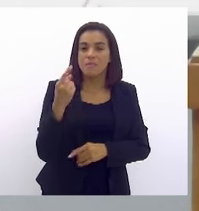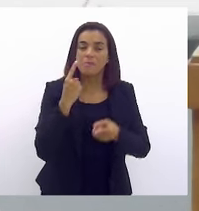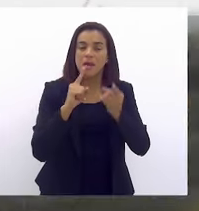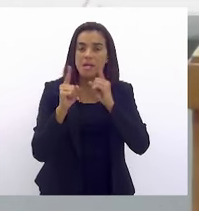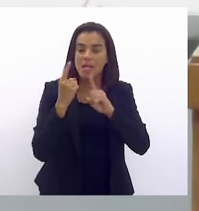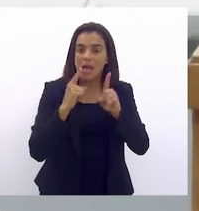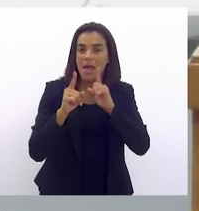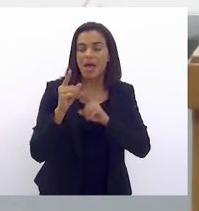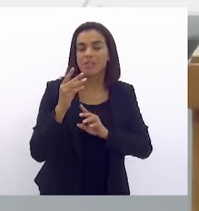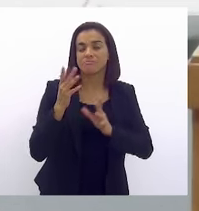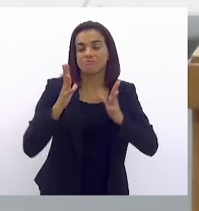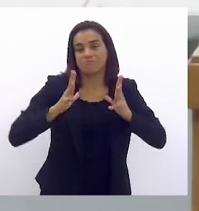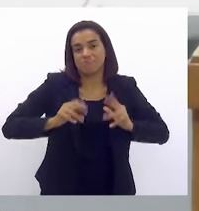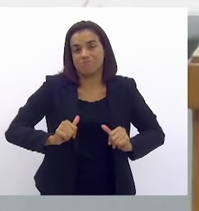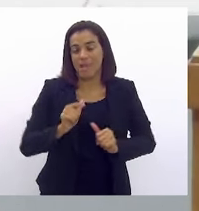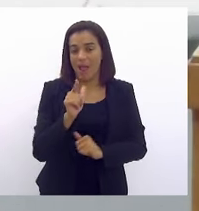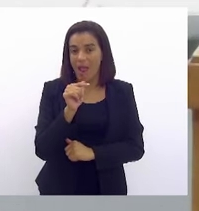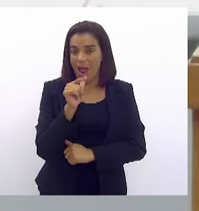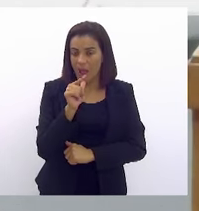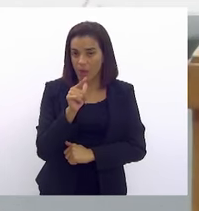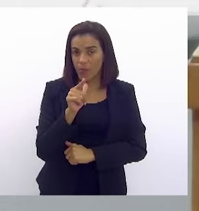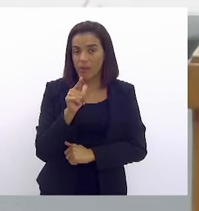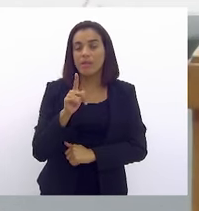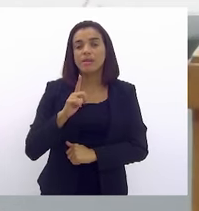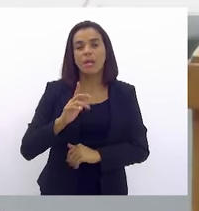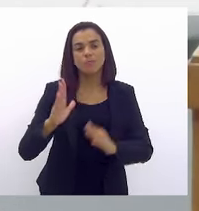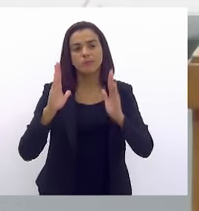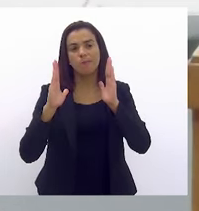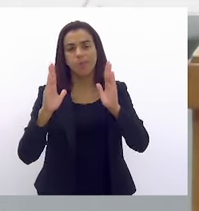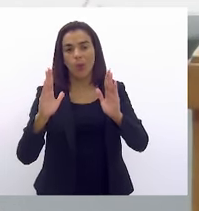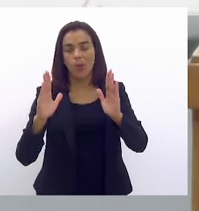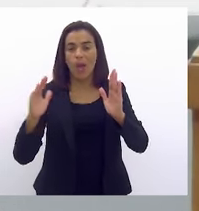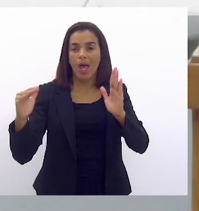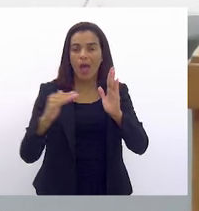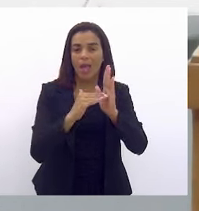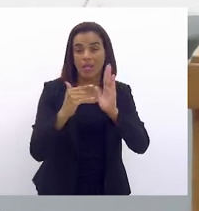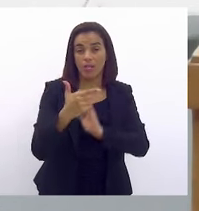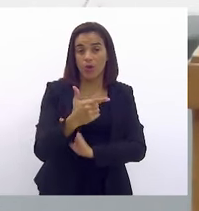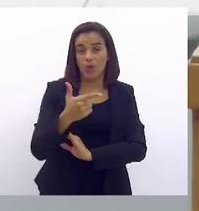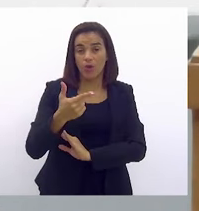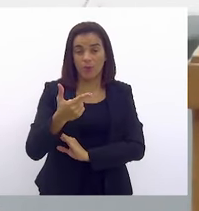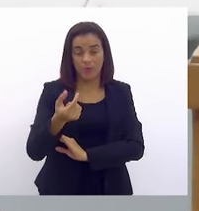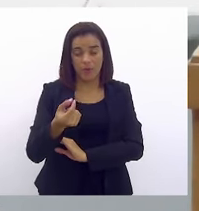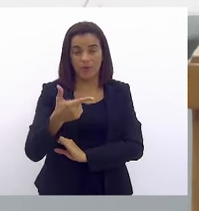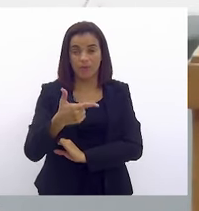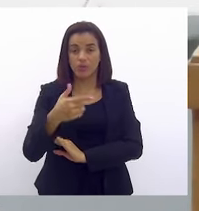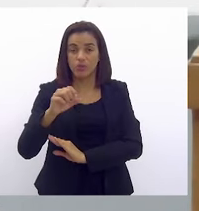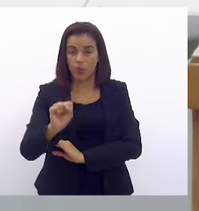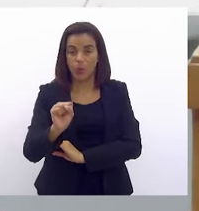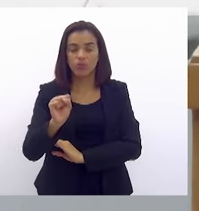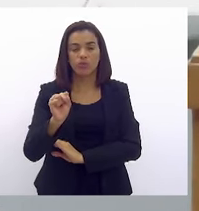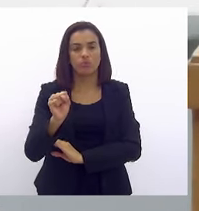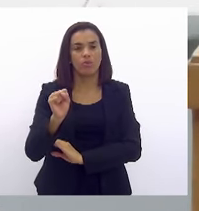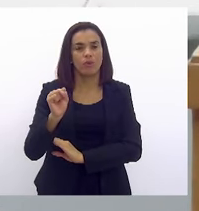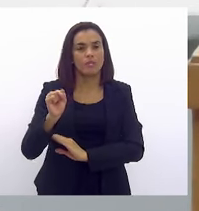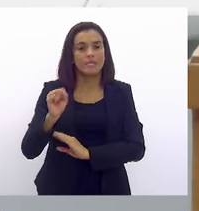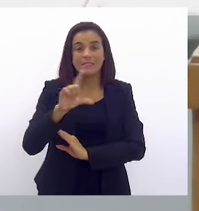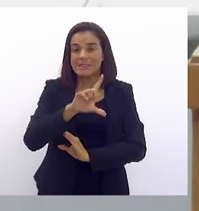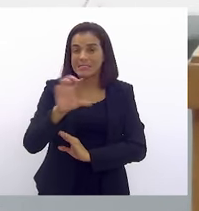anos. Nós temos uma tarefa até 2028, 100% da cidade de Maricá ser